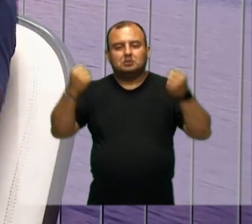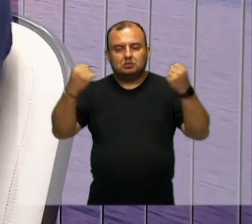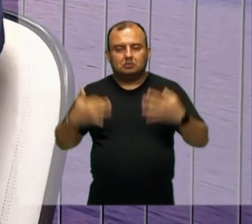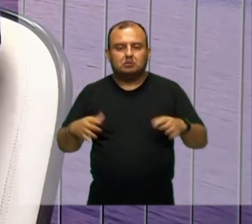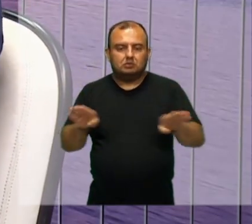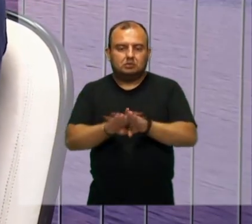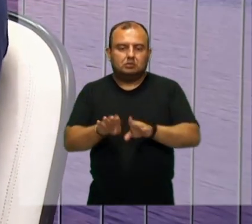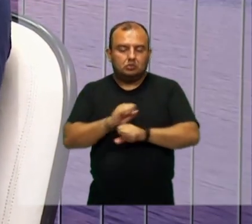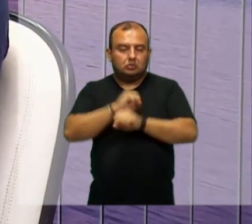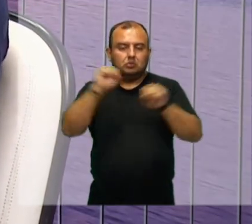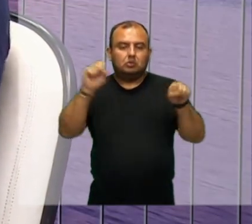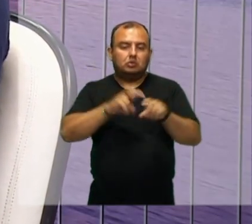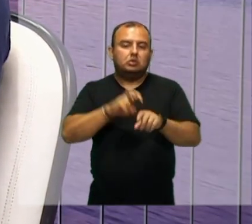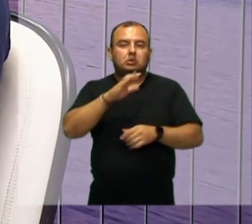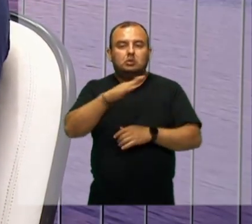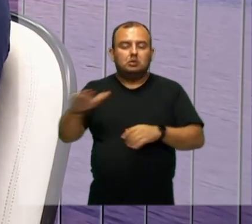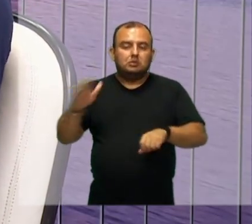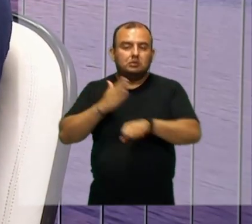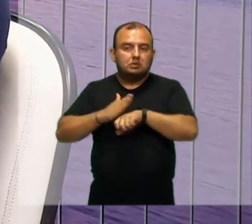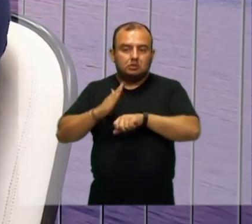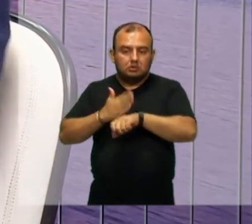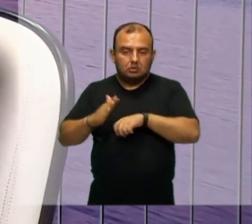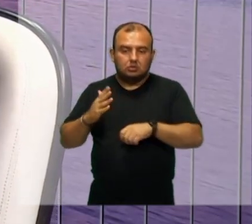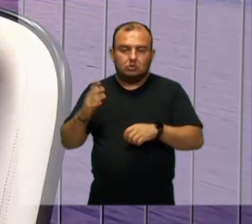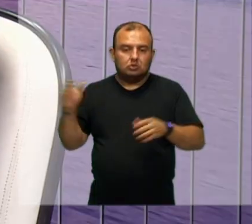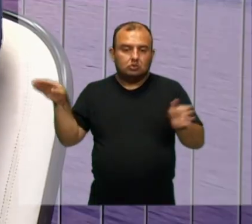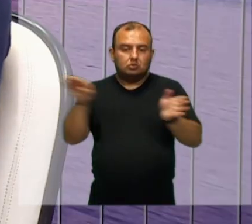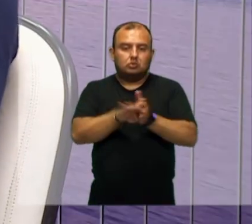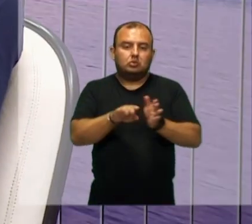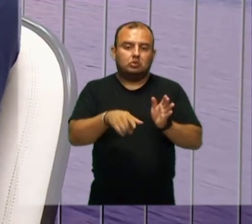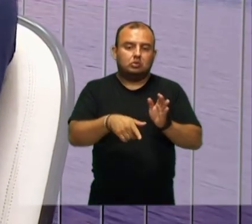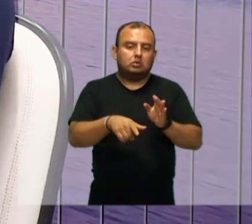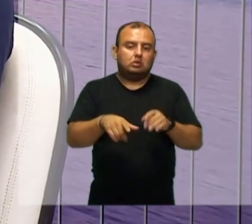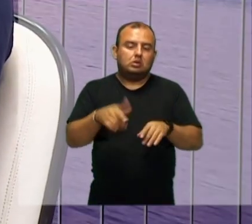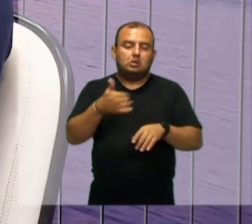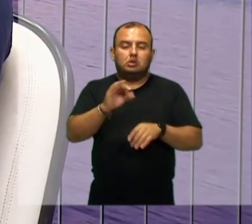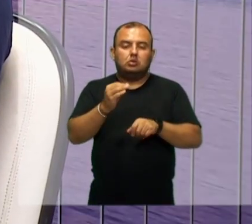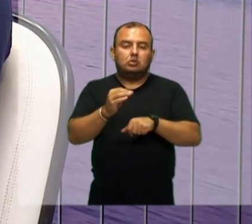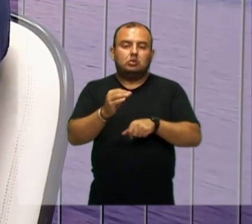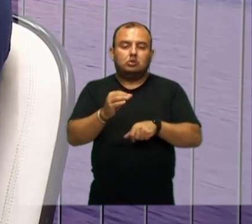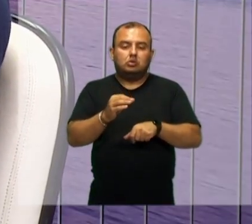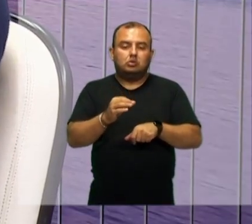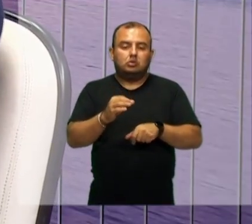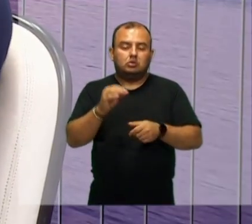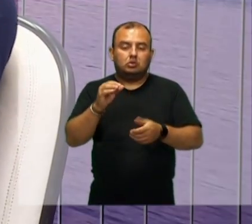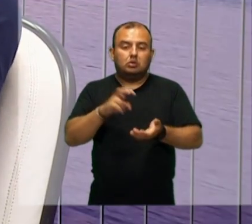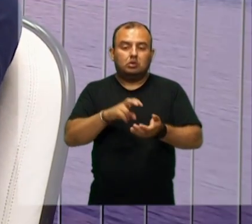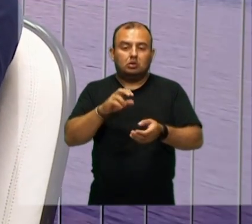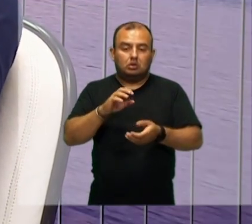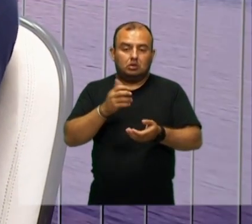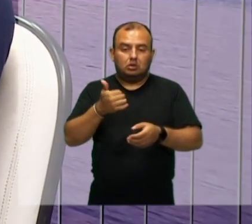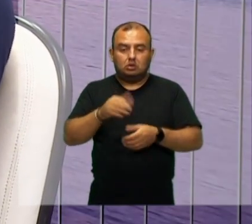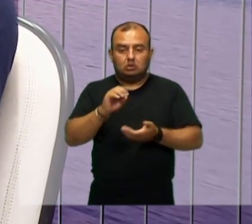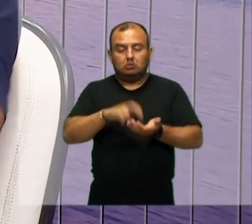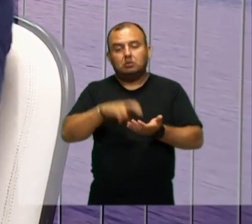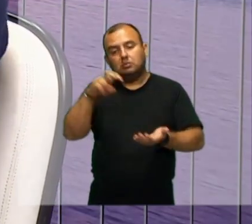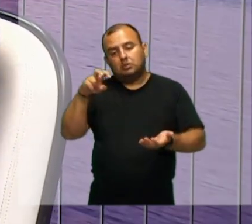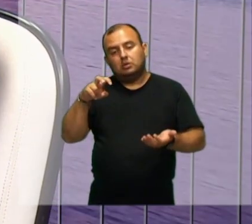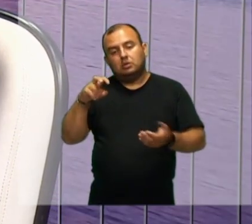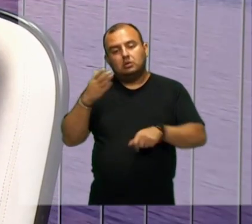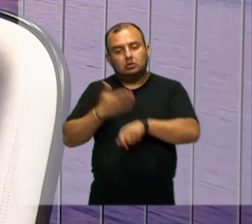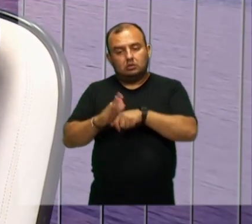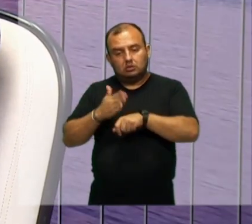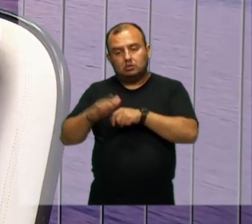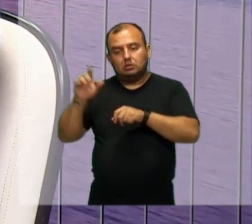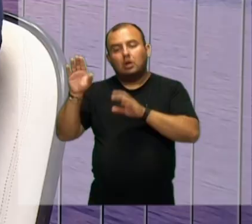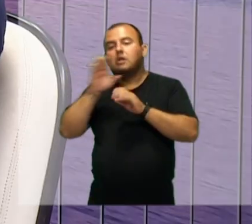Eu acordo todo dia às 5h30 da manhã para ir treinar e eu não chego em casa antes das 10 horas da manhã. E essa é a sessão da manhã de treino. E ainda tem a sessão